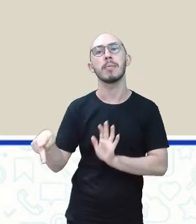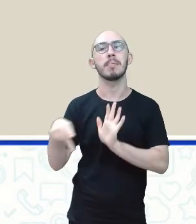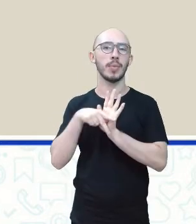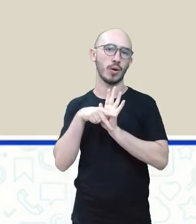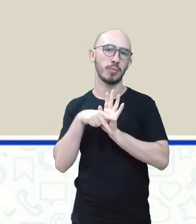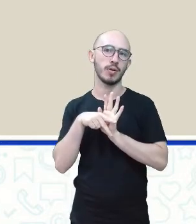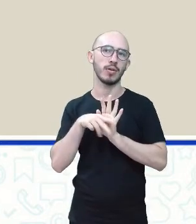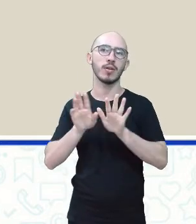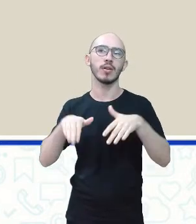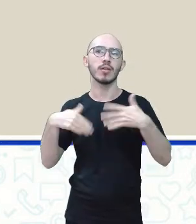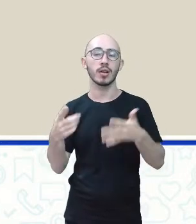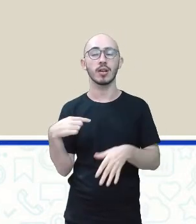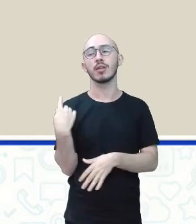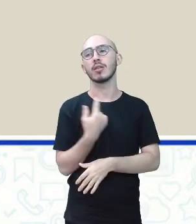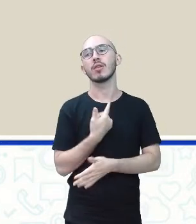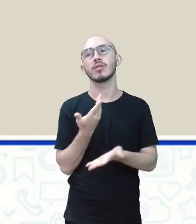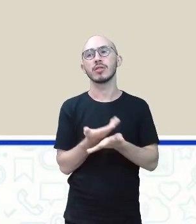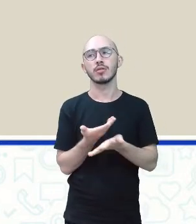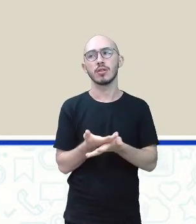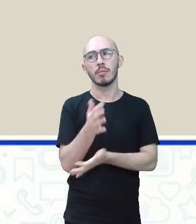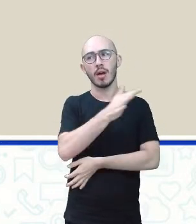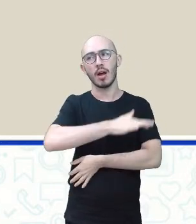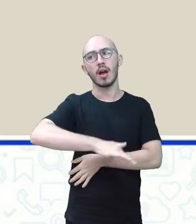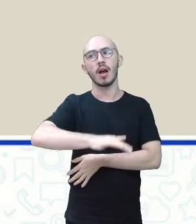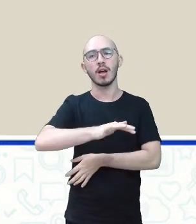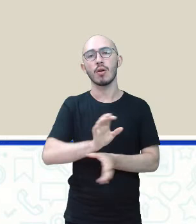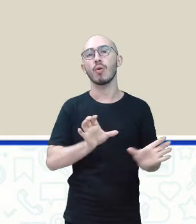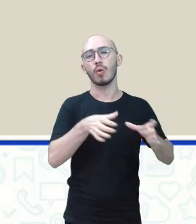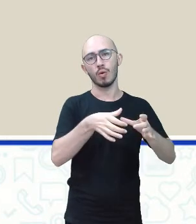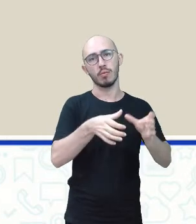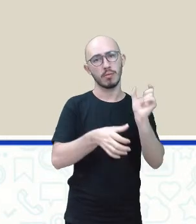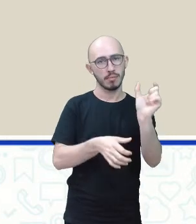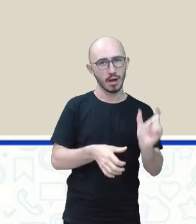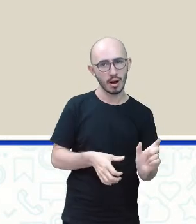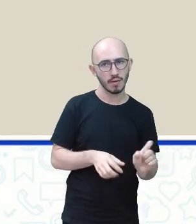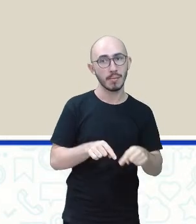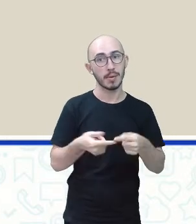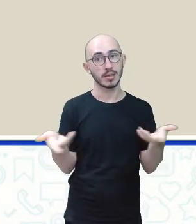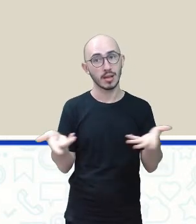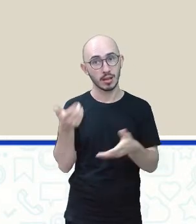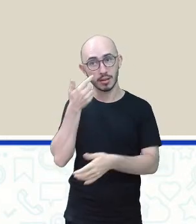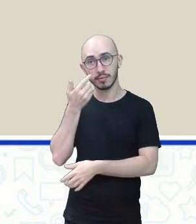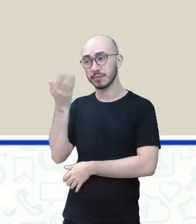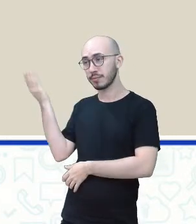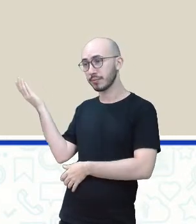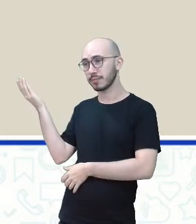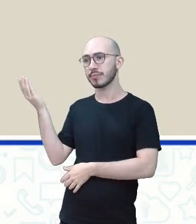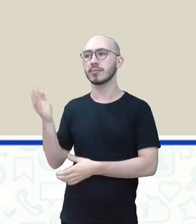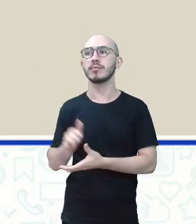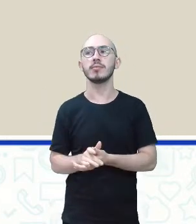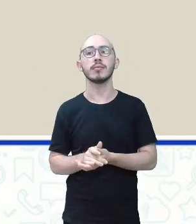porque estávamos vendo a classe de palavras. Já aqui, na análise